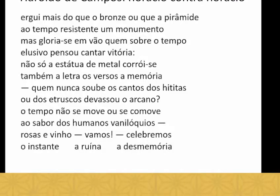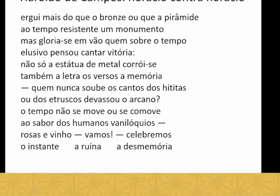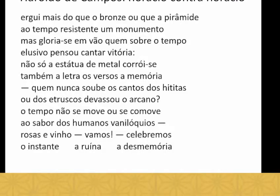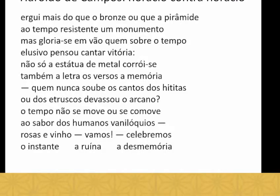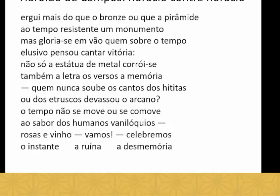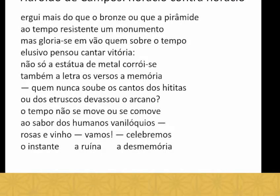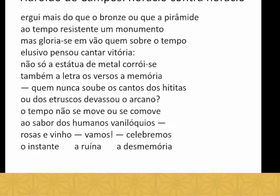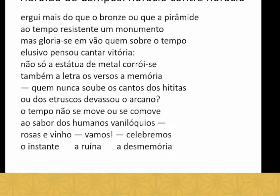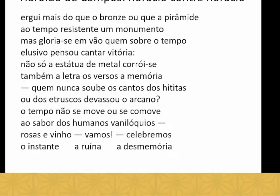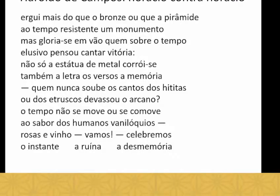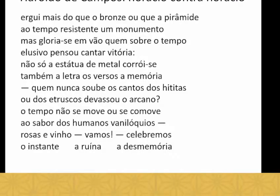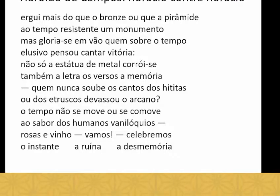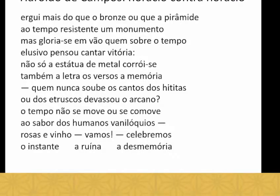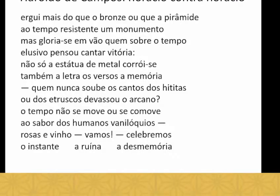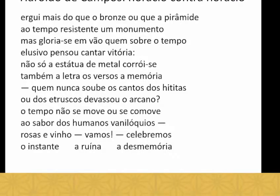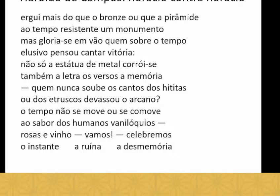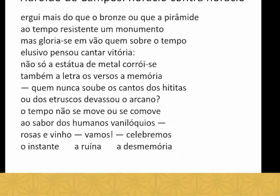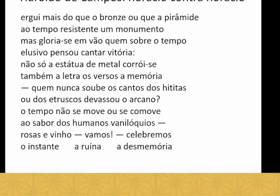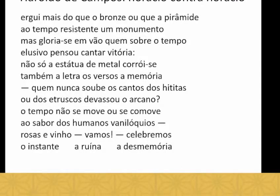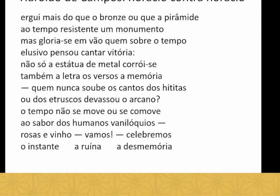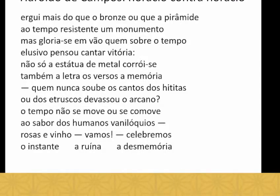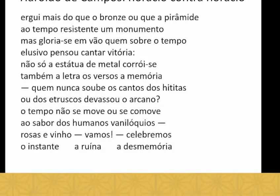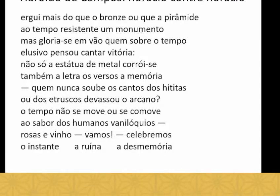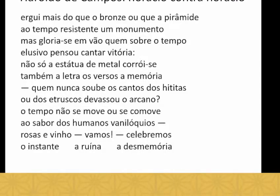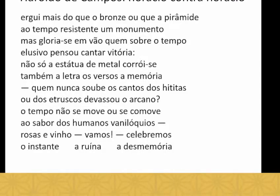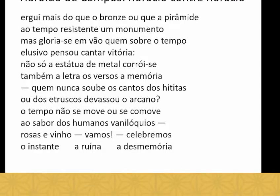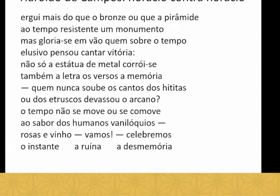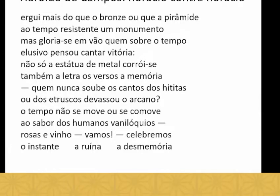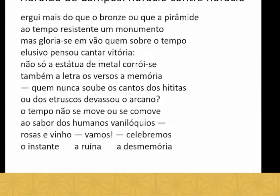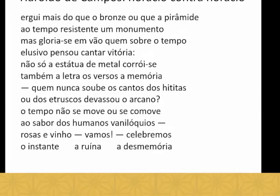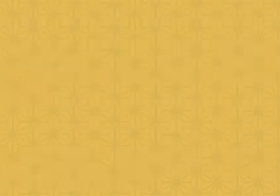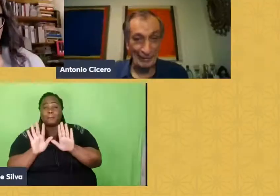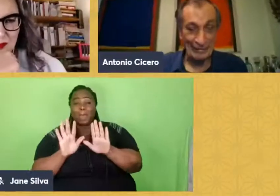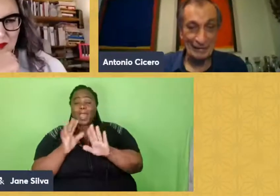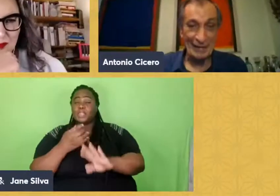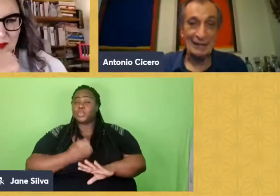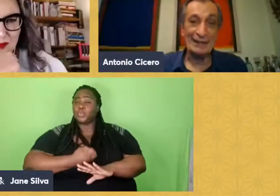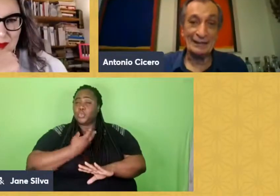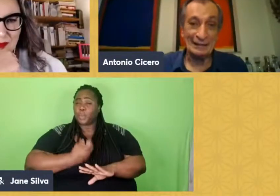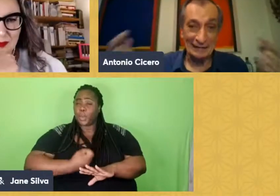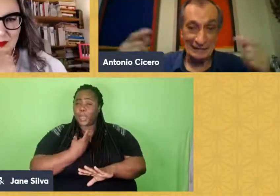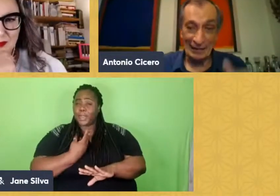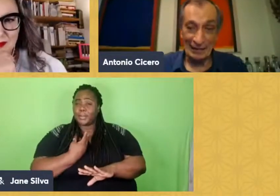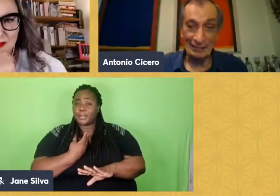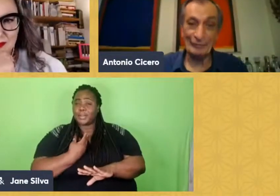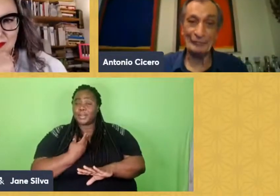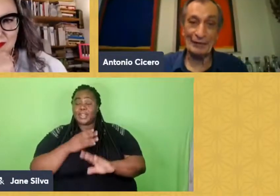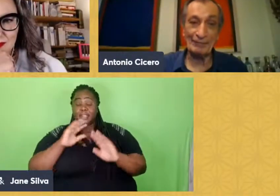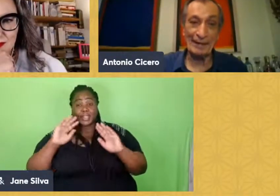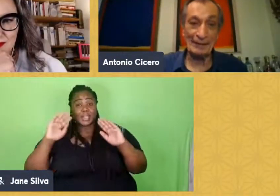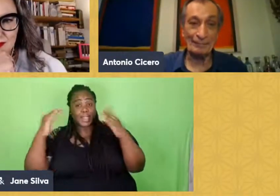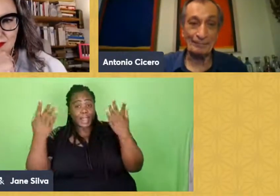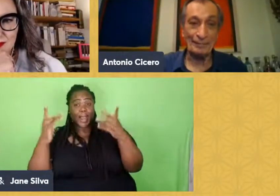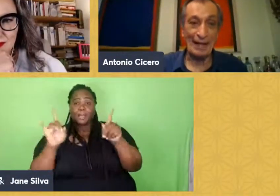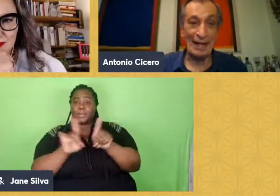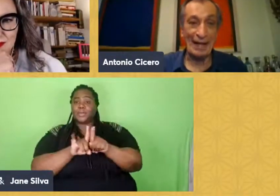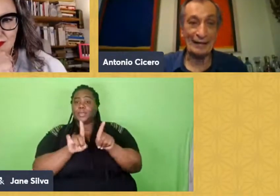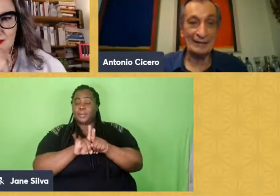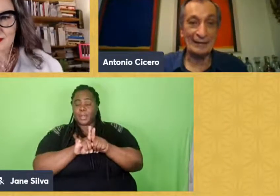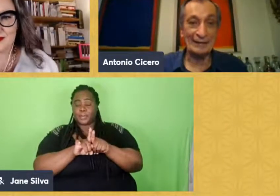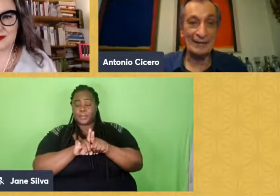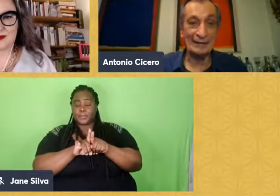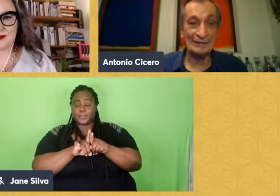exatamente da passagem do tempo. Mas esses poemas que celebram também